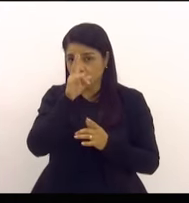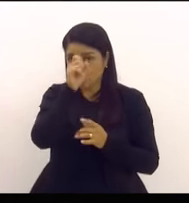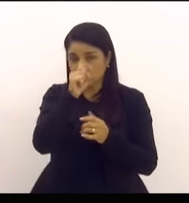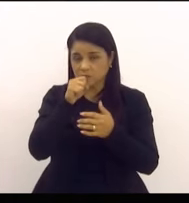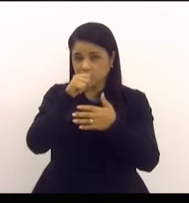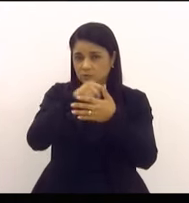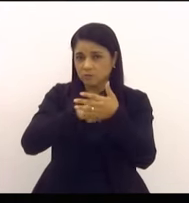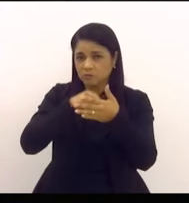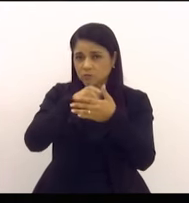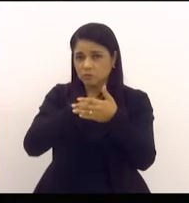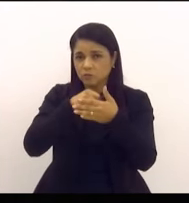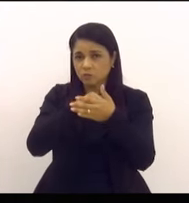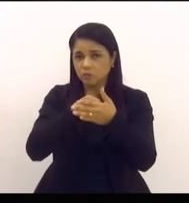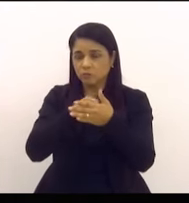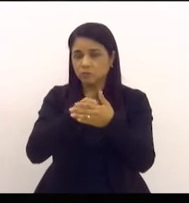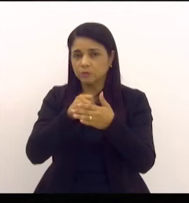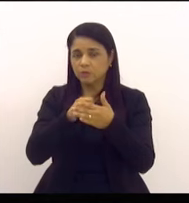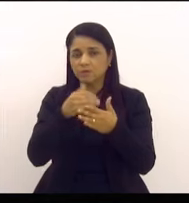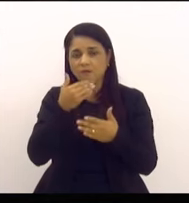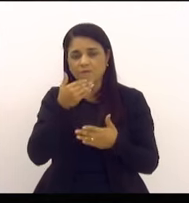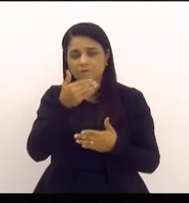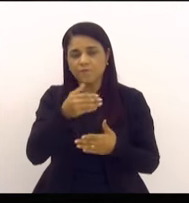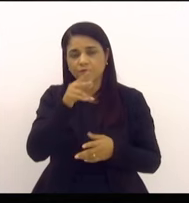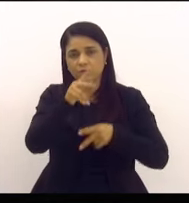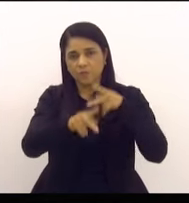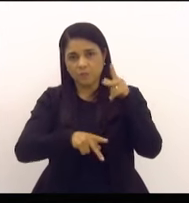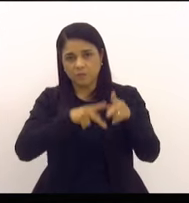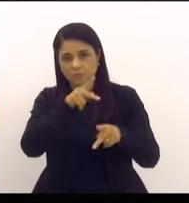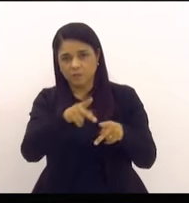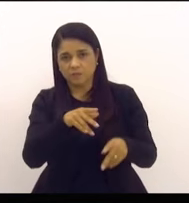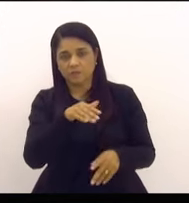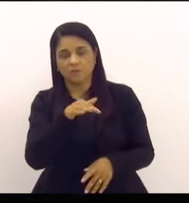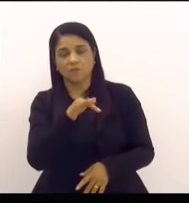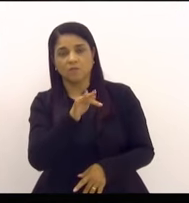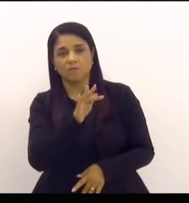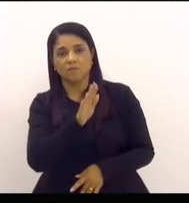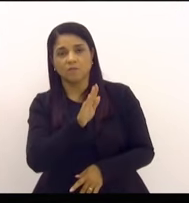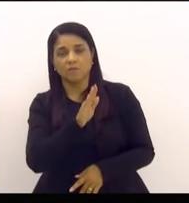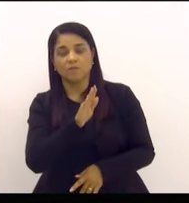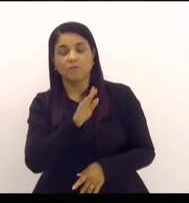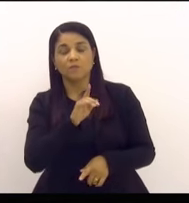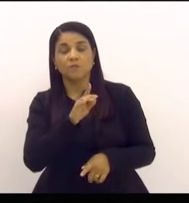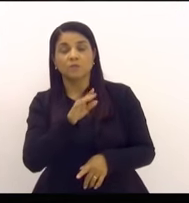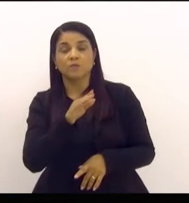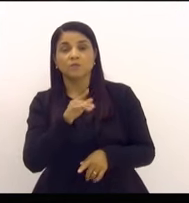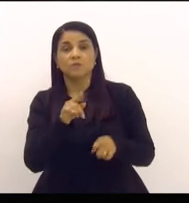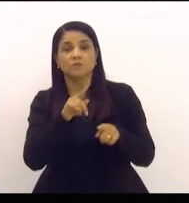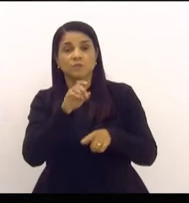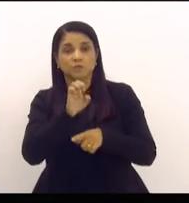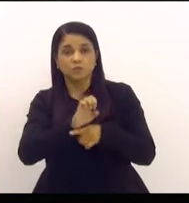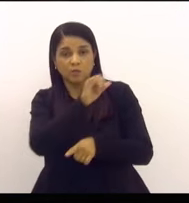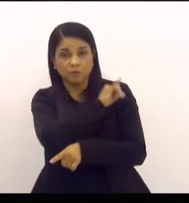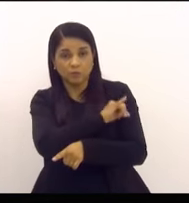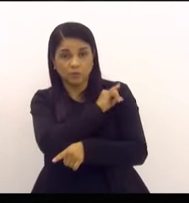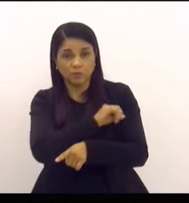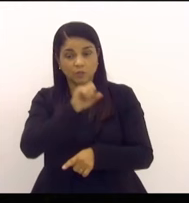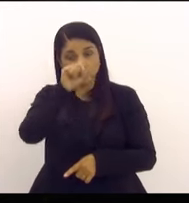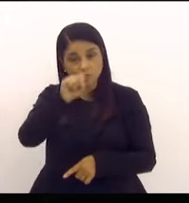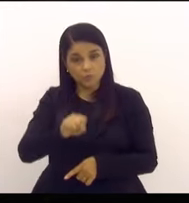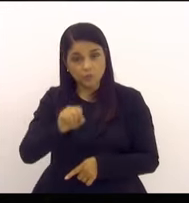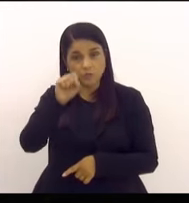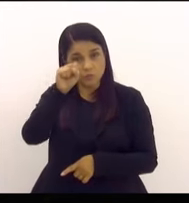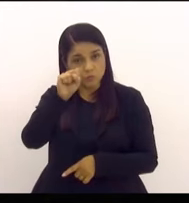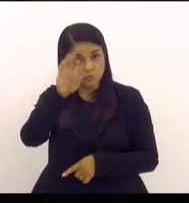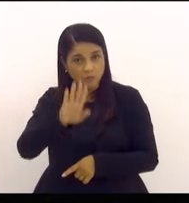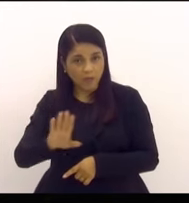lutas a favor da população fluminense e do Sul-Sudeste. Além disso,